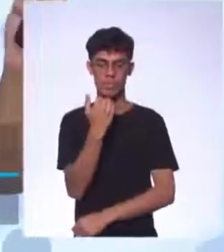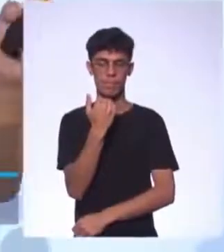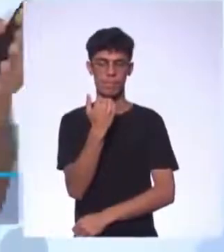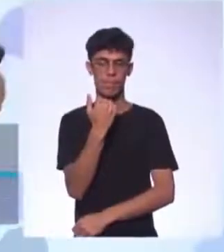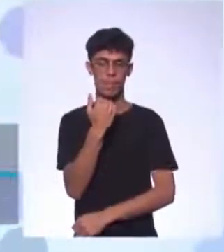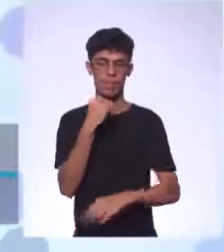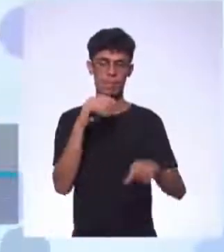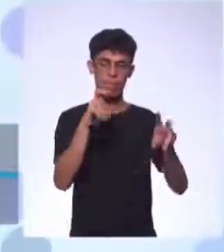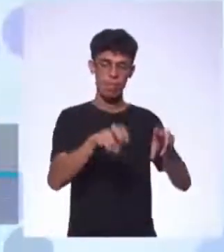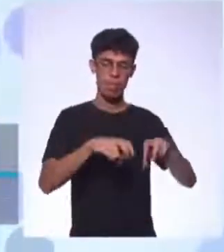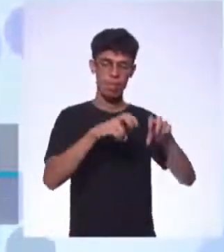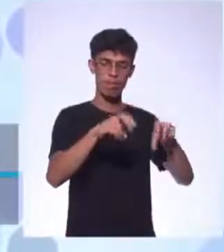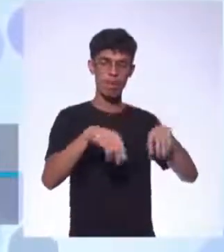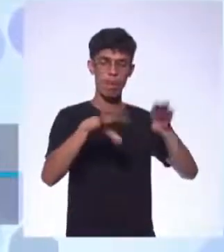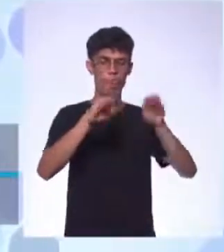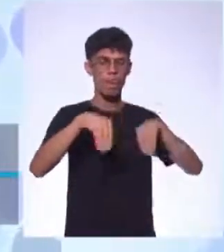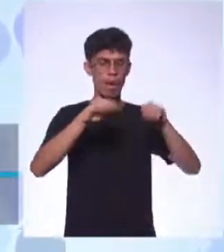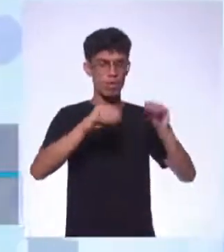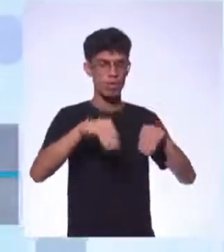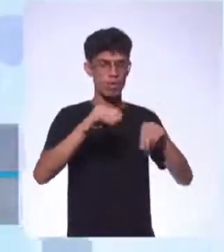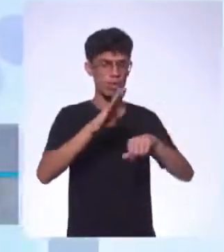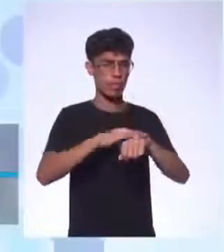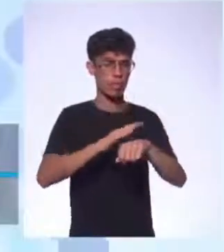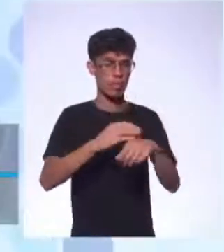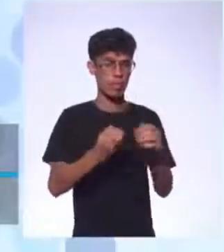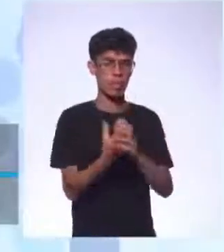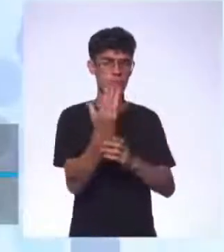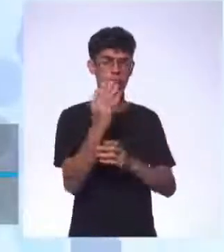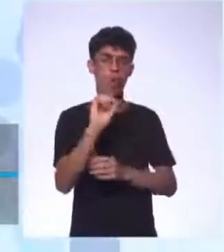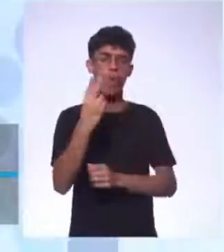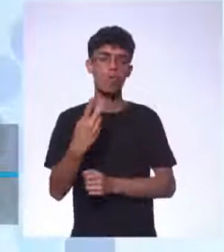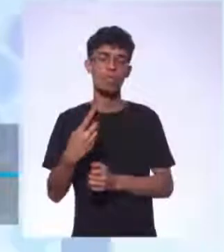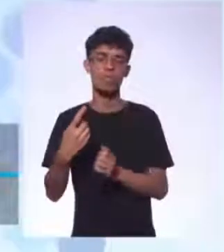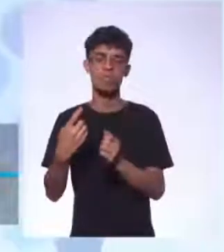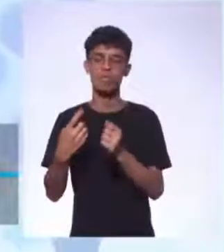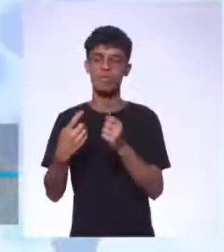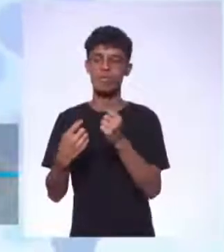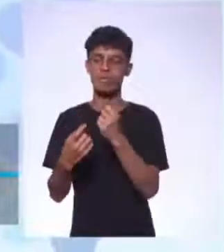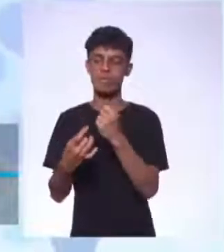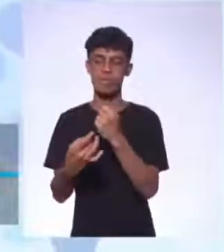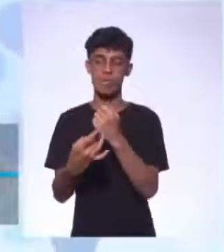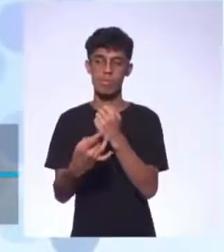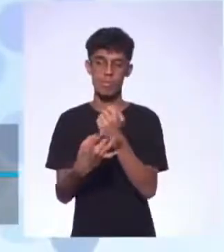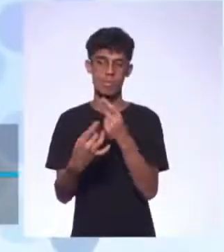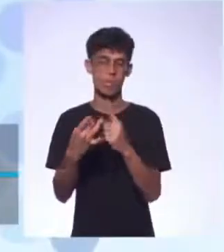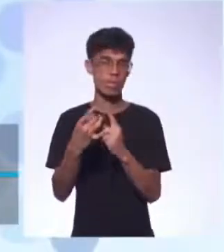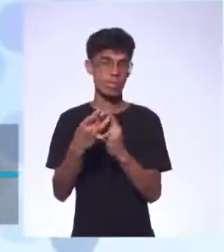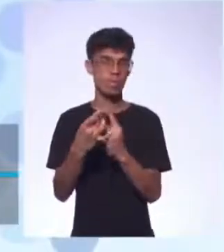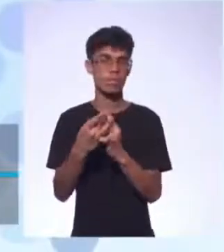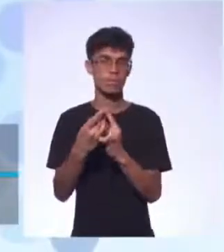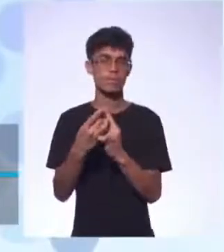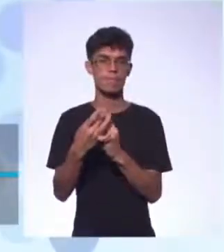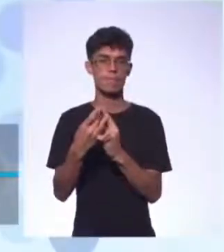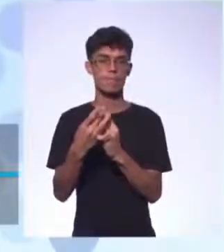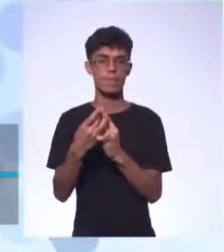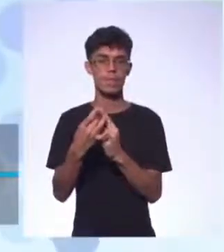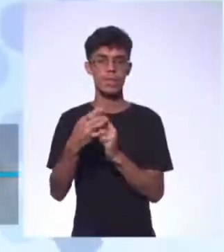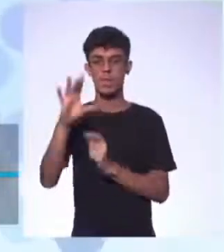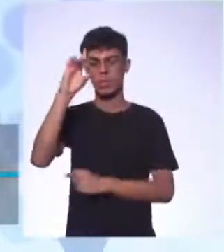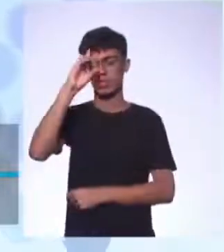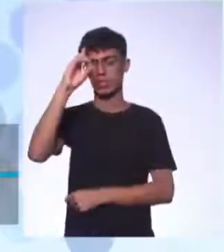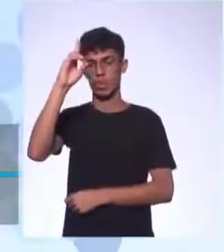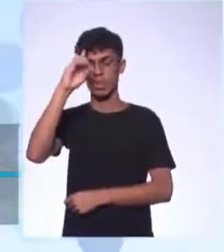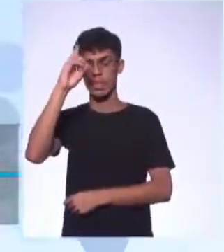é feita ou de plástico, né? O material de plástico, ou então de vidro. Aquele calor que ela armazena durante o dia, porque